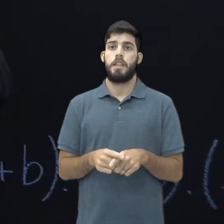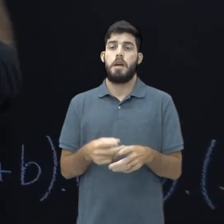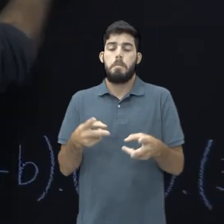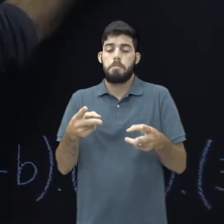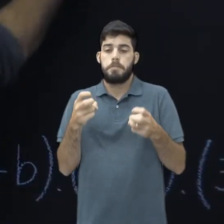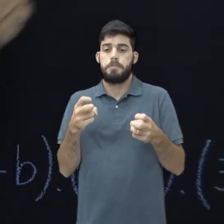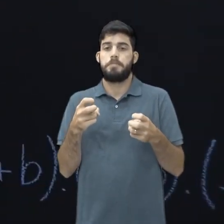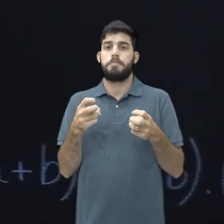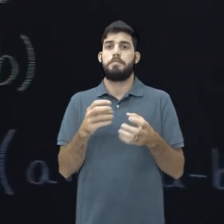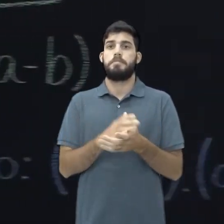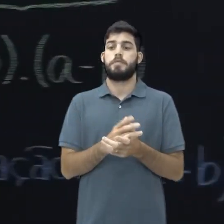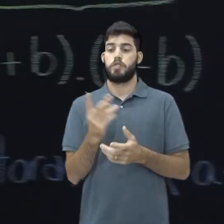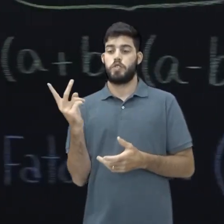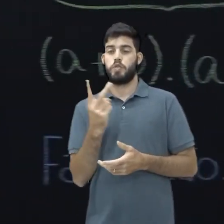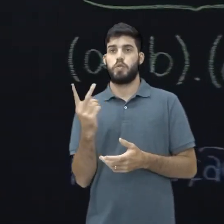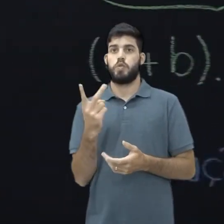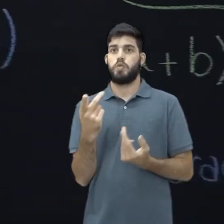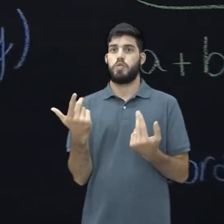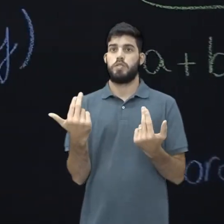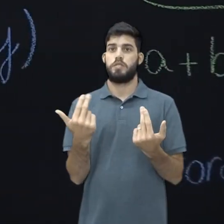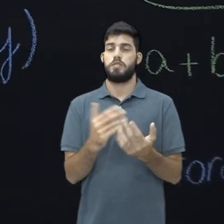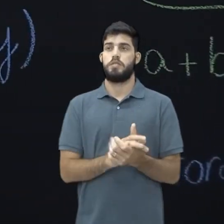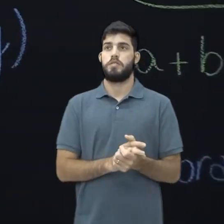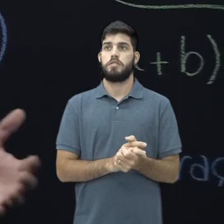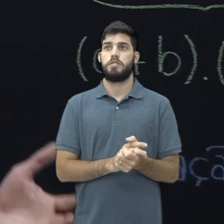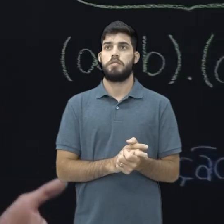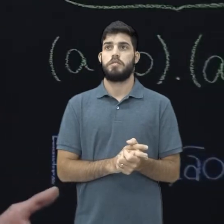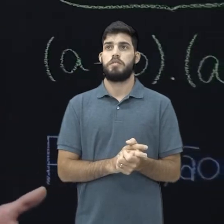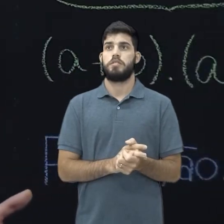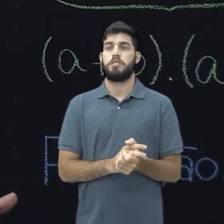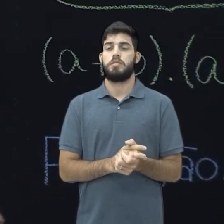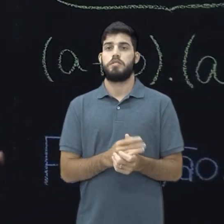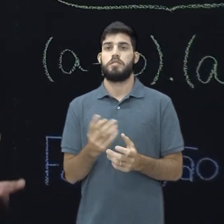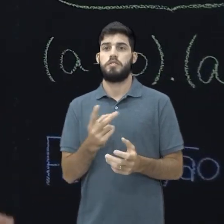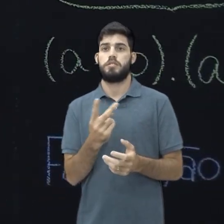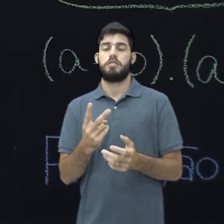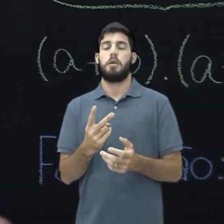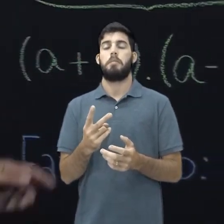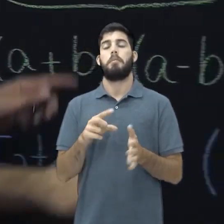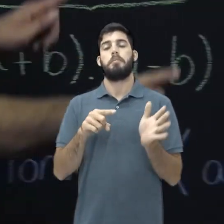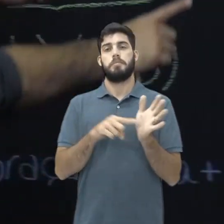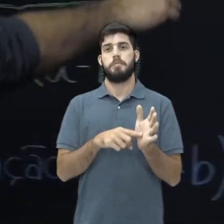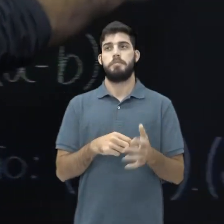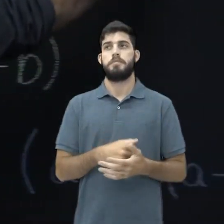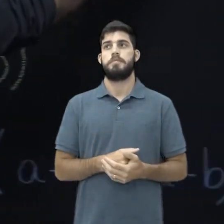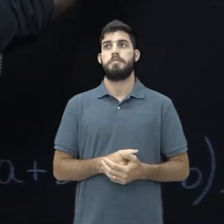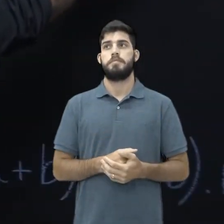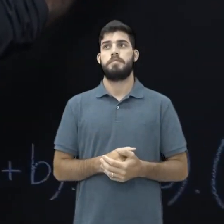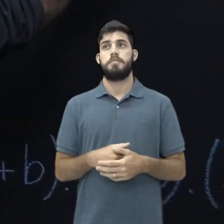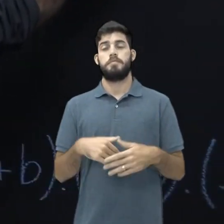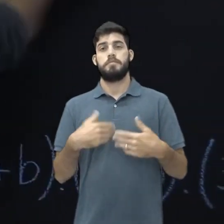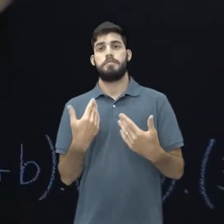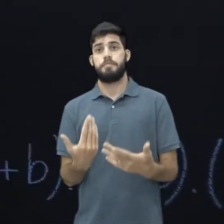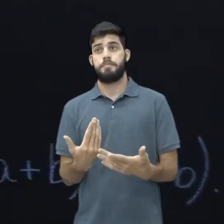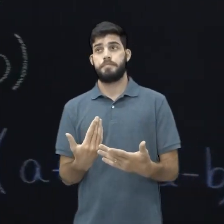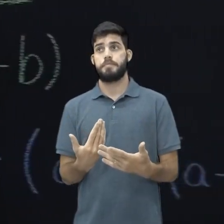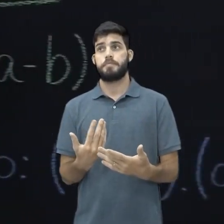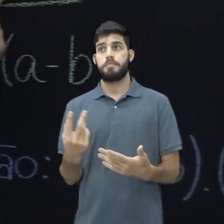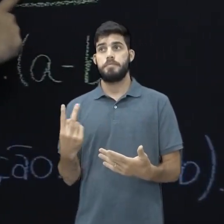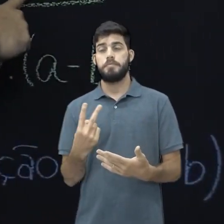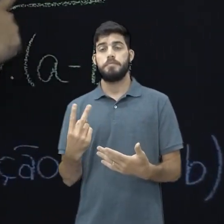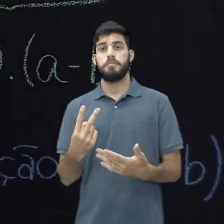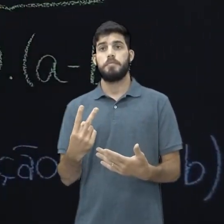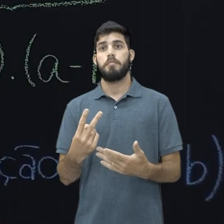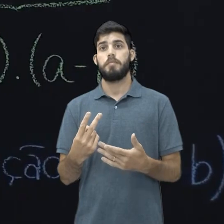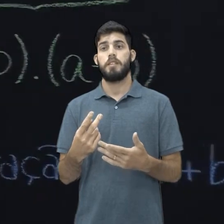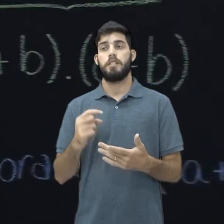que ambos são iguais e entre ambos existe a subtração. Logo, então, esses dois parênteses, a gente